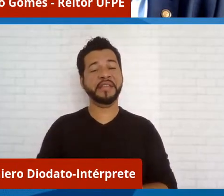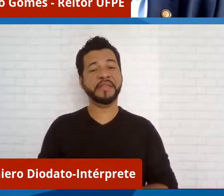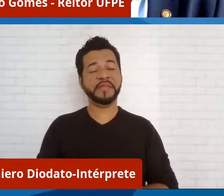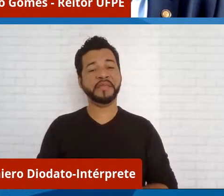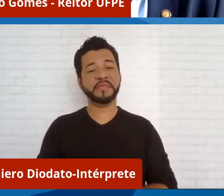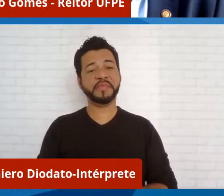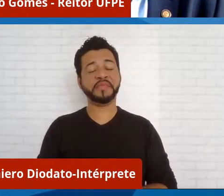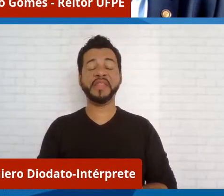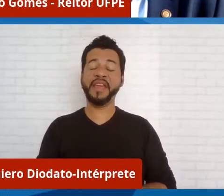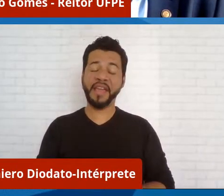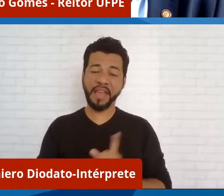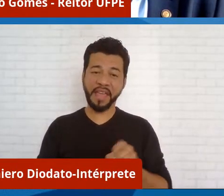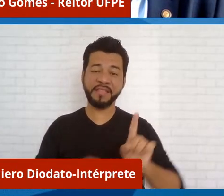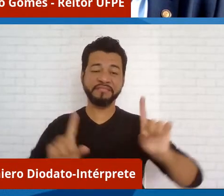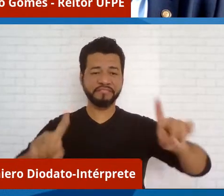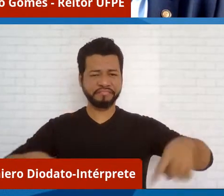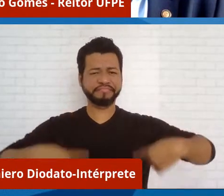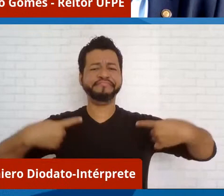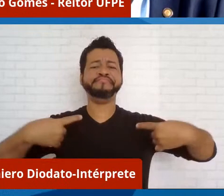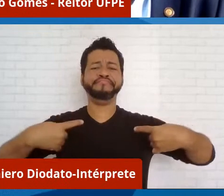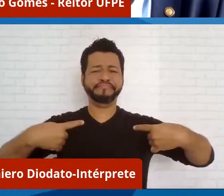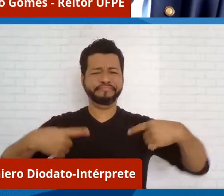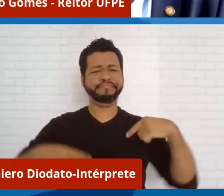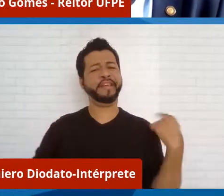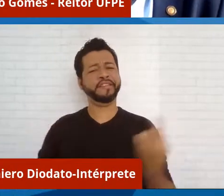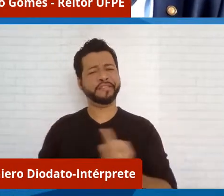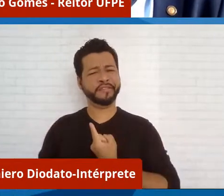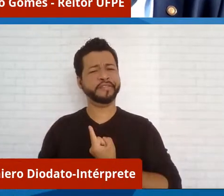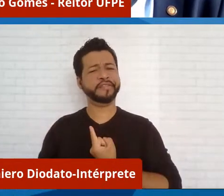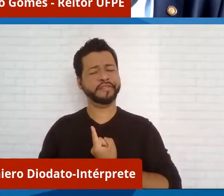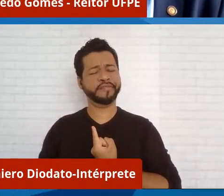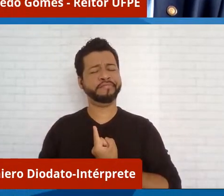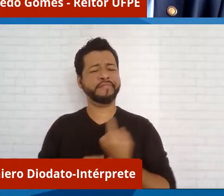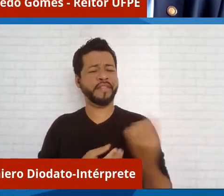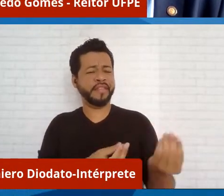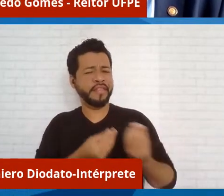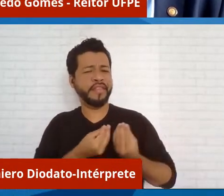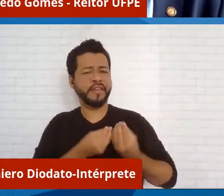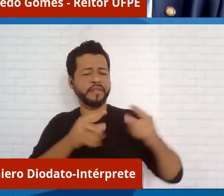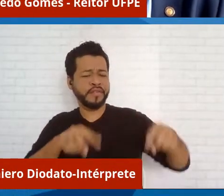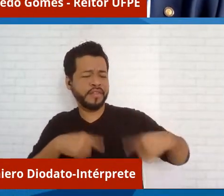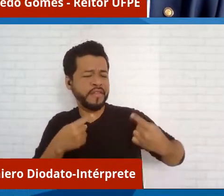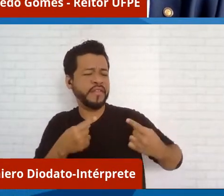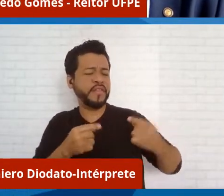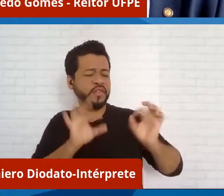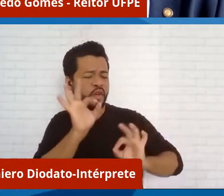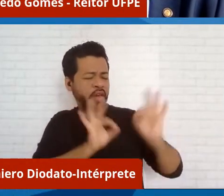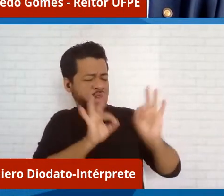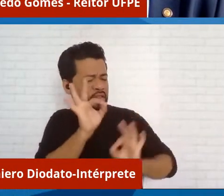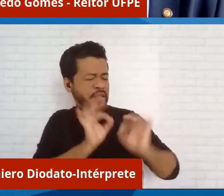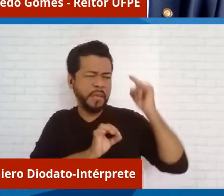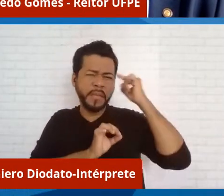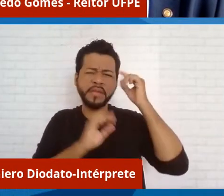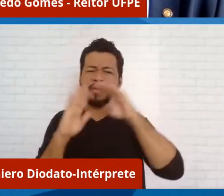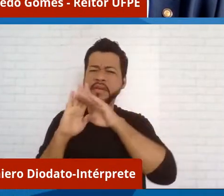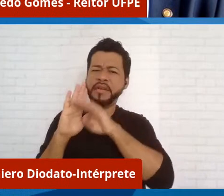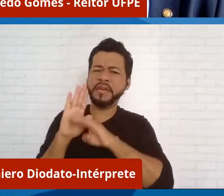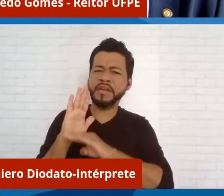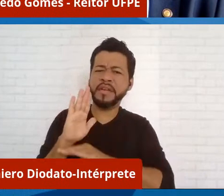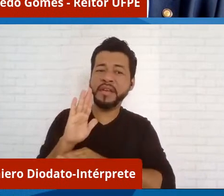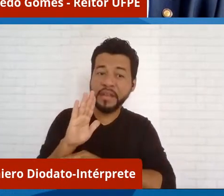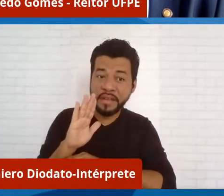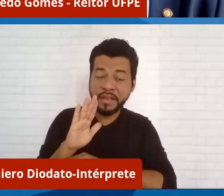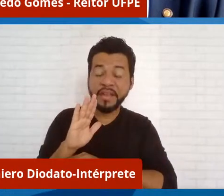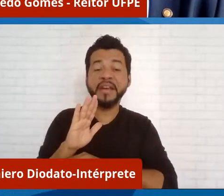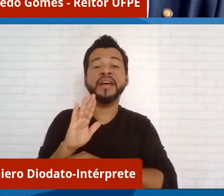esse desafio proporcionou para a gente uma programação que presencialmente a gente não teria,